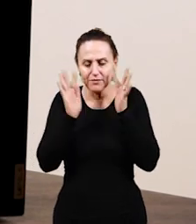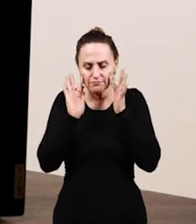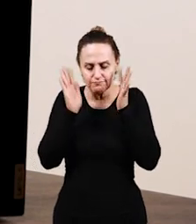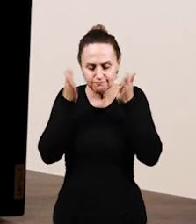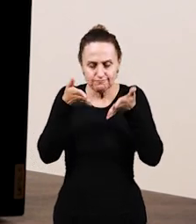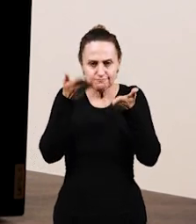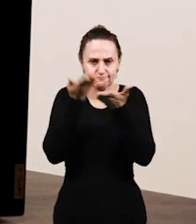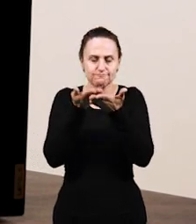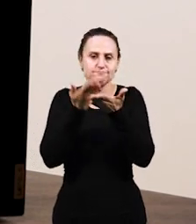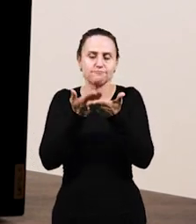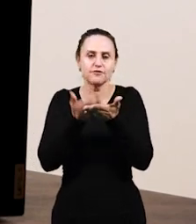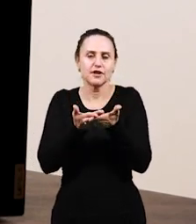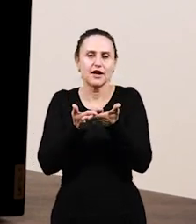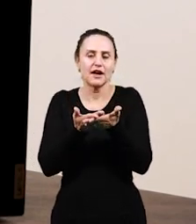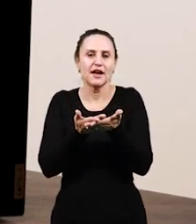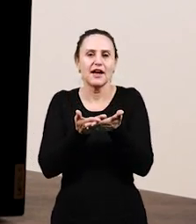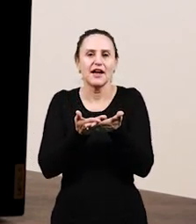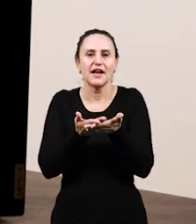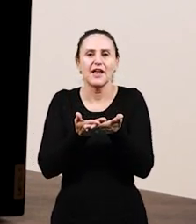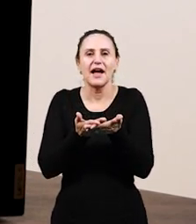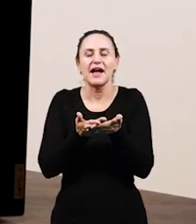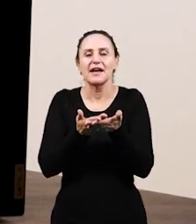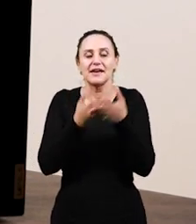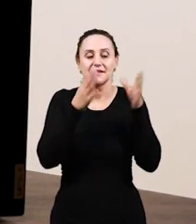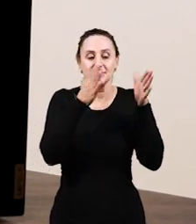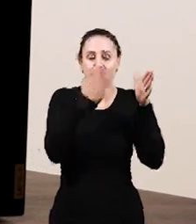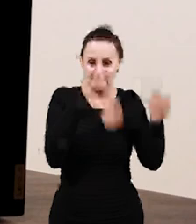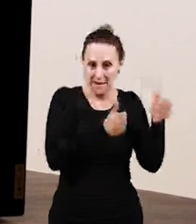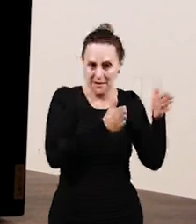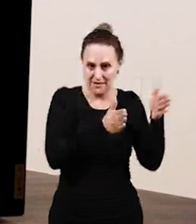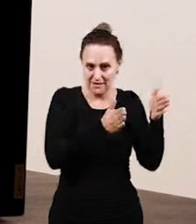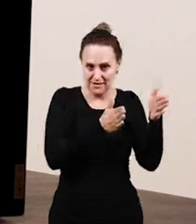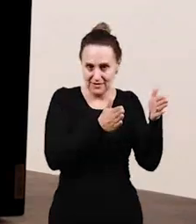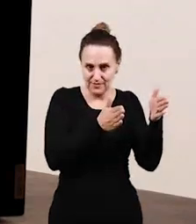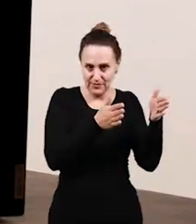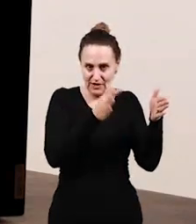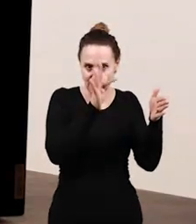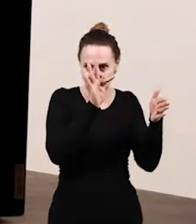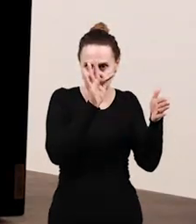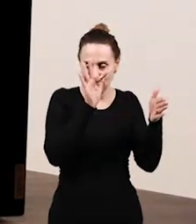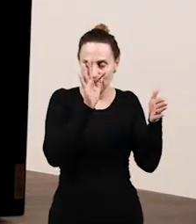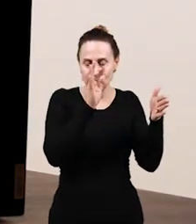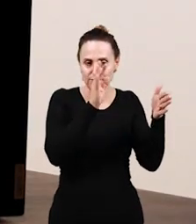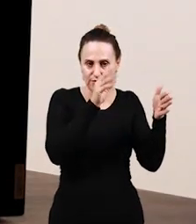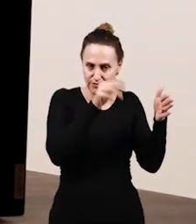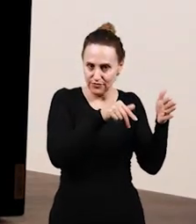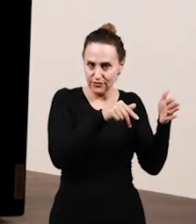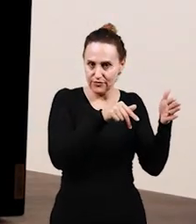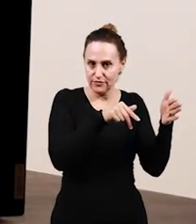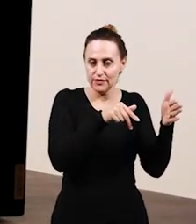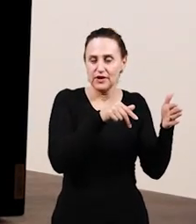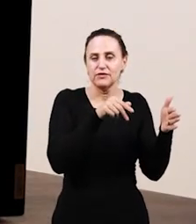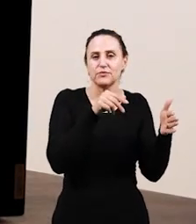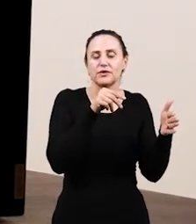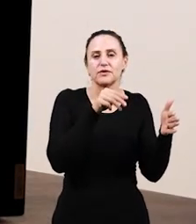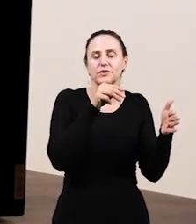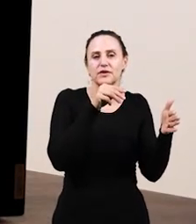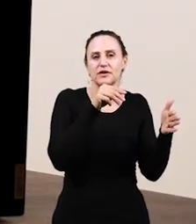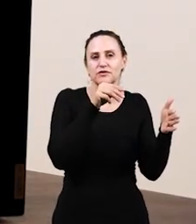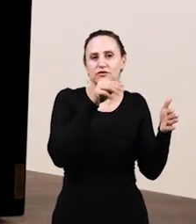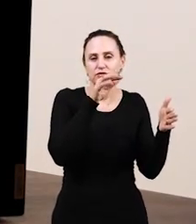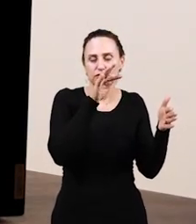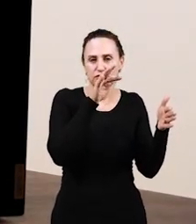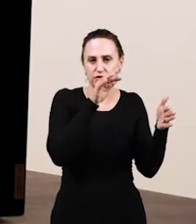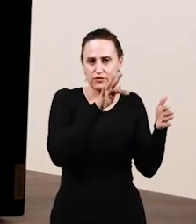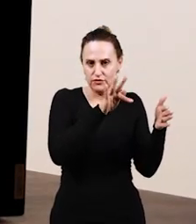debruçou sobre a parte da fonética da fonologia e um pouco da morfologia então